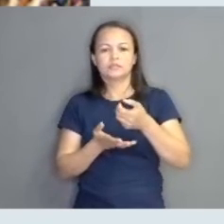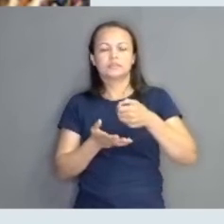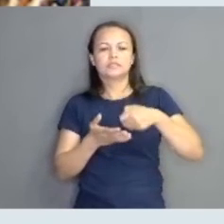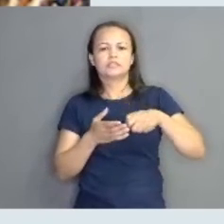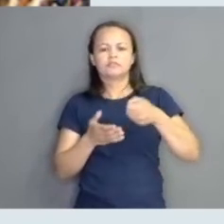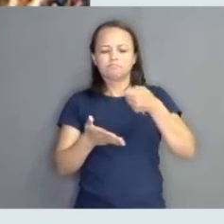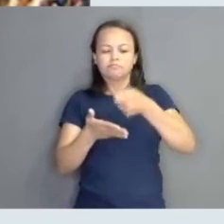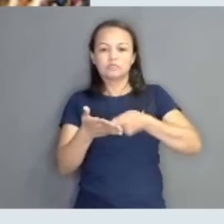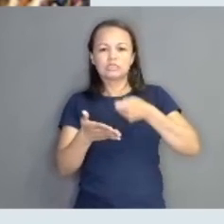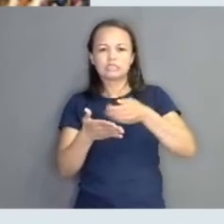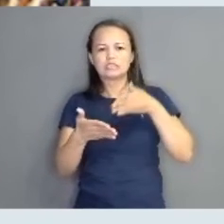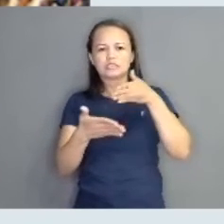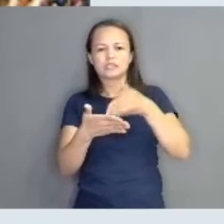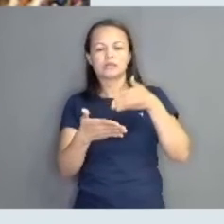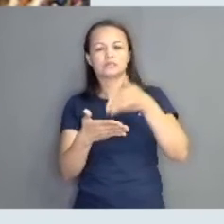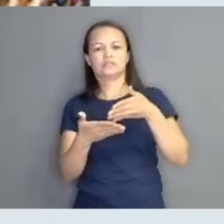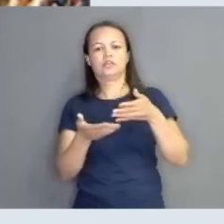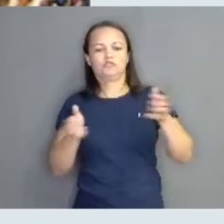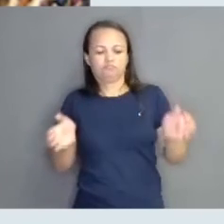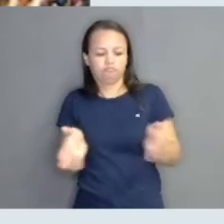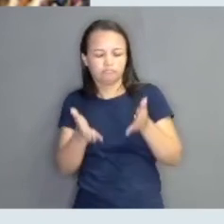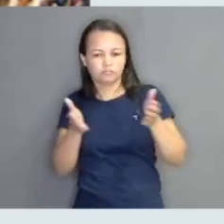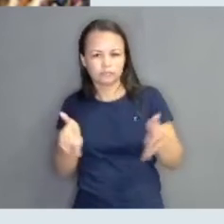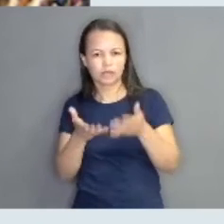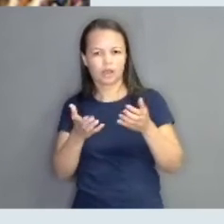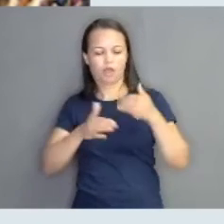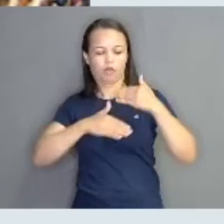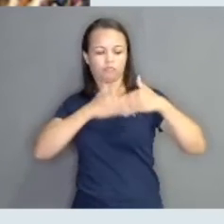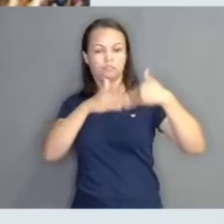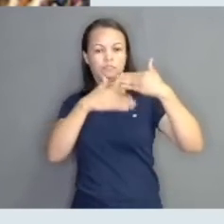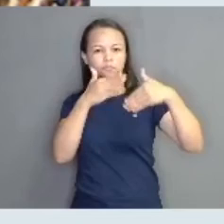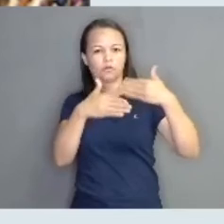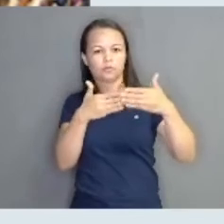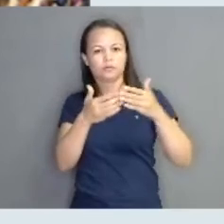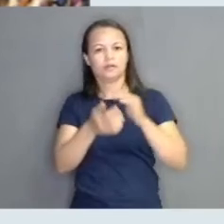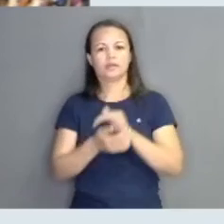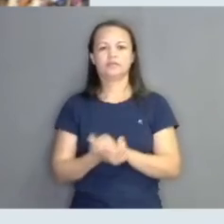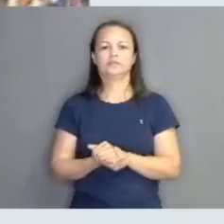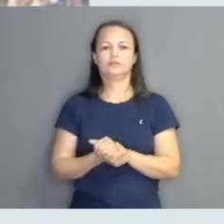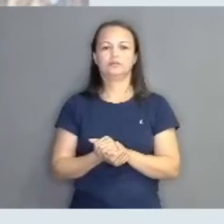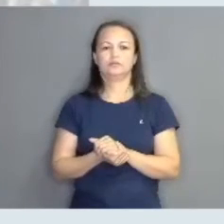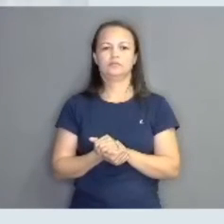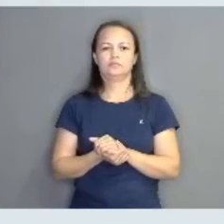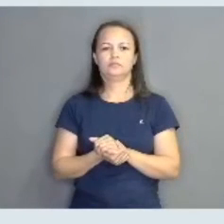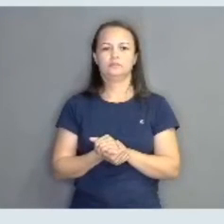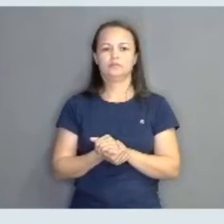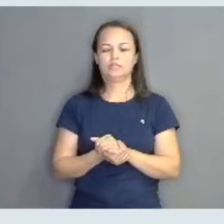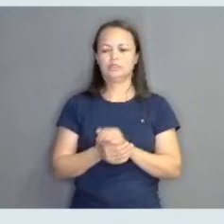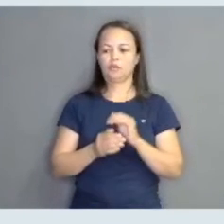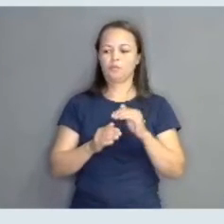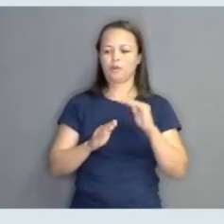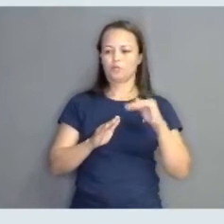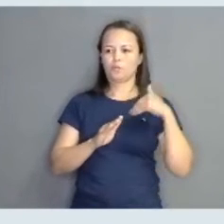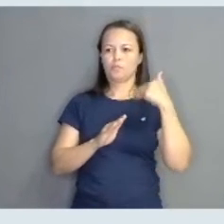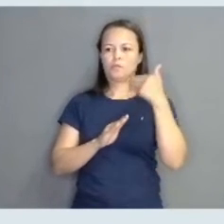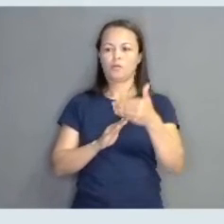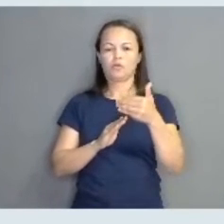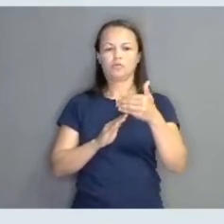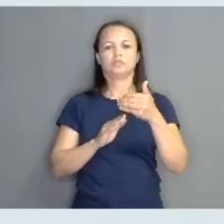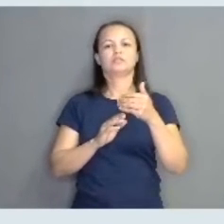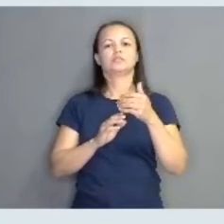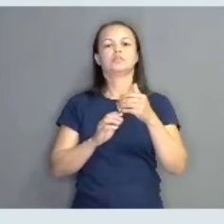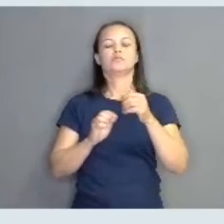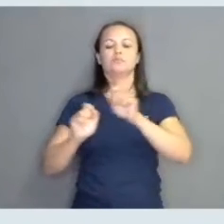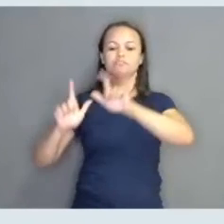incentivo ao progresso. Vamos passar agora para o próximo slide. Bom,